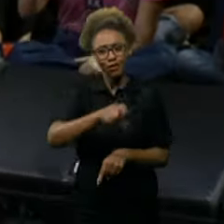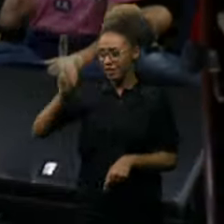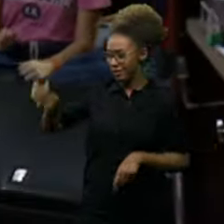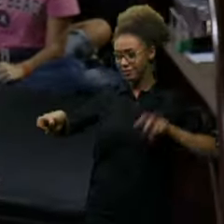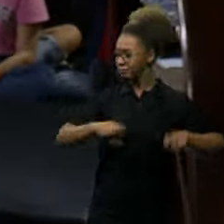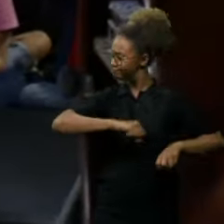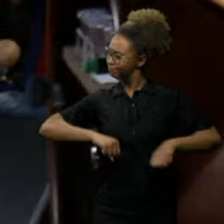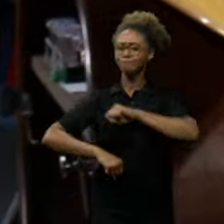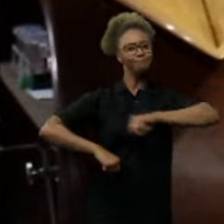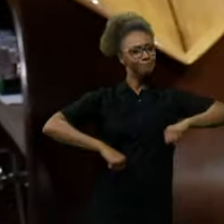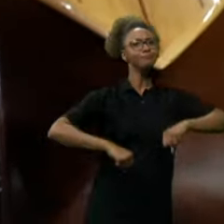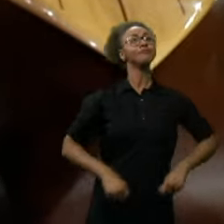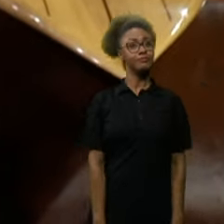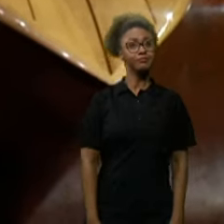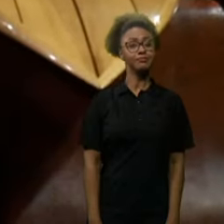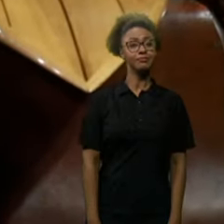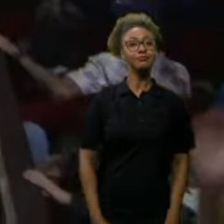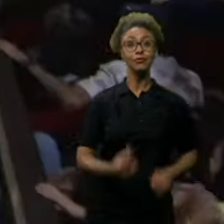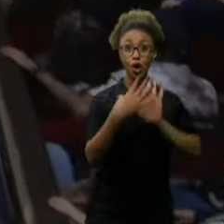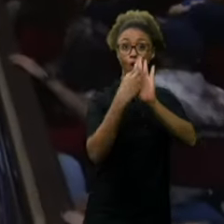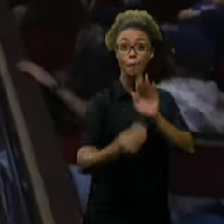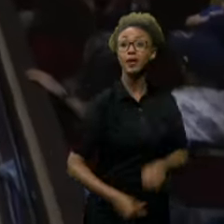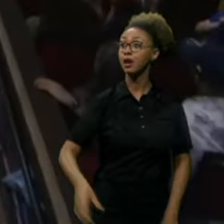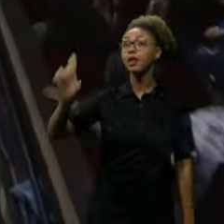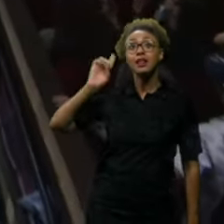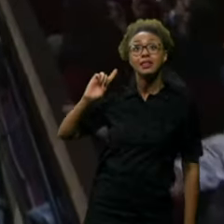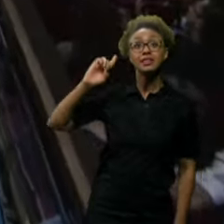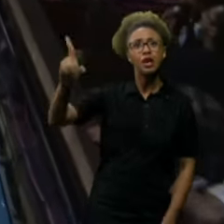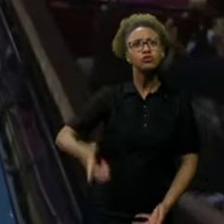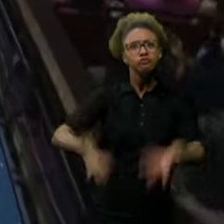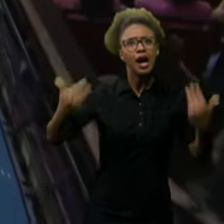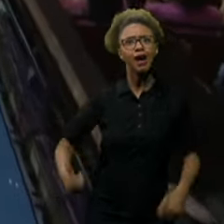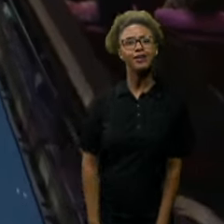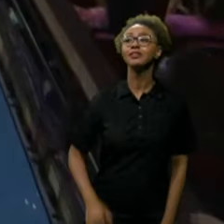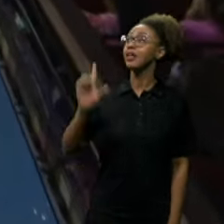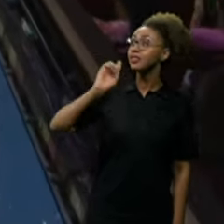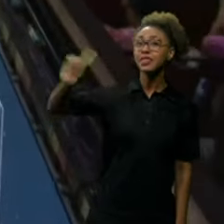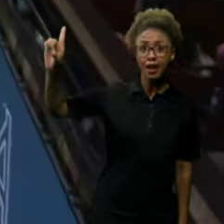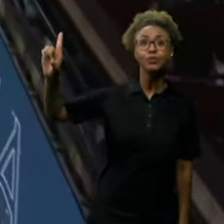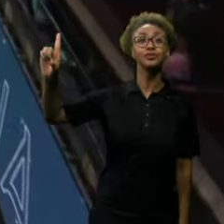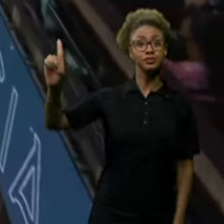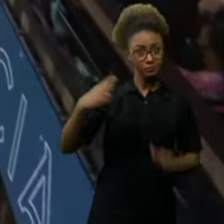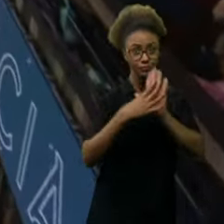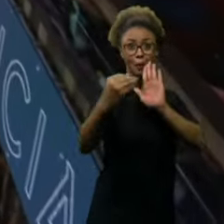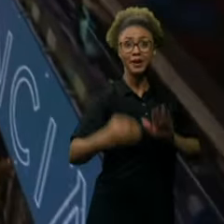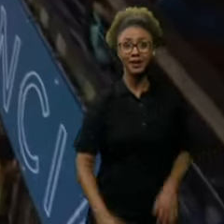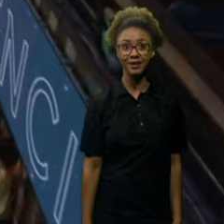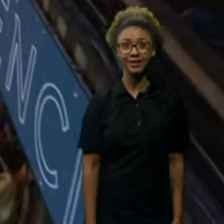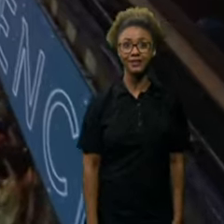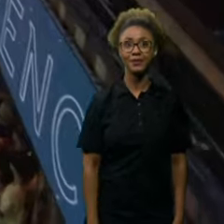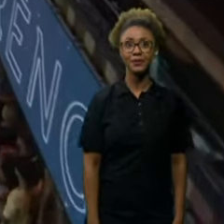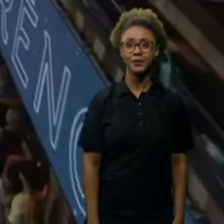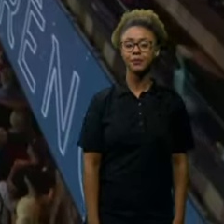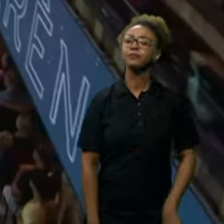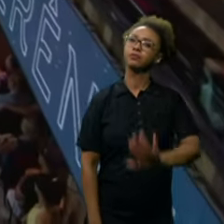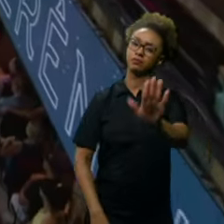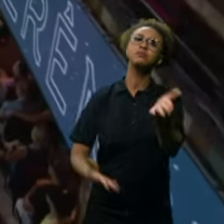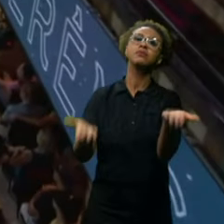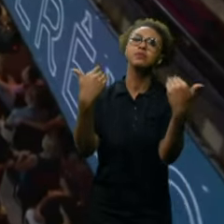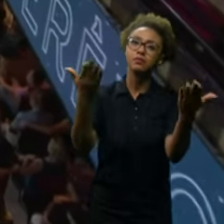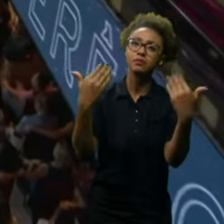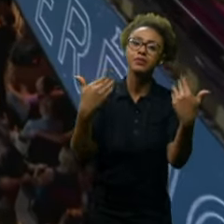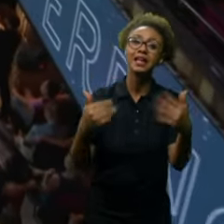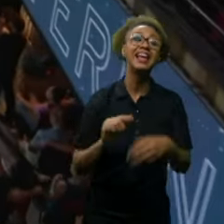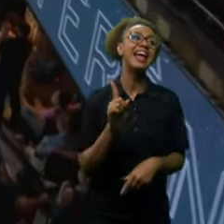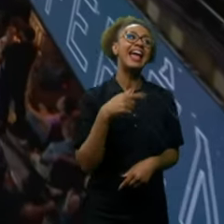Liga para ele para ela Deus Bora grita diga adeus não você não tá gritando